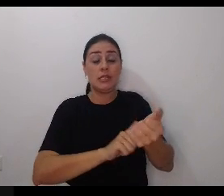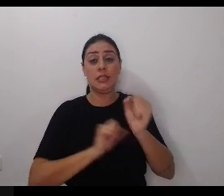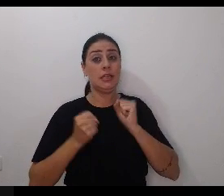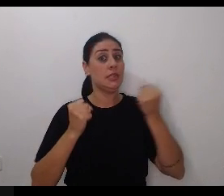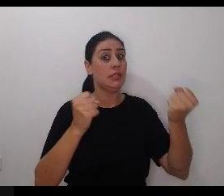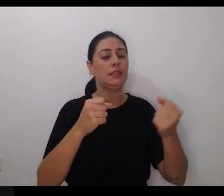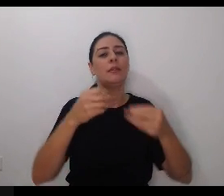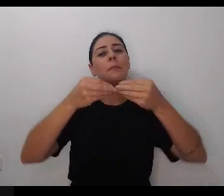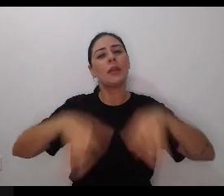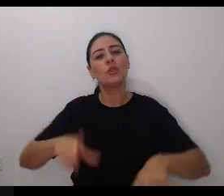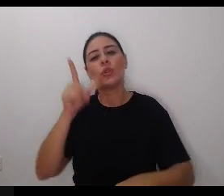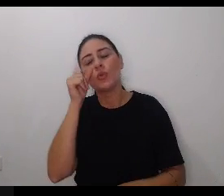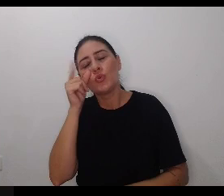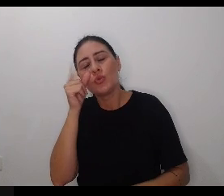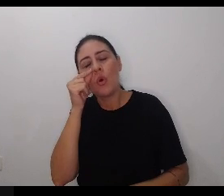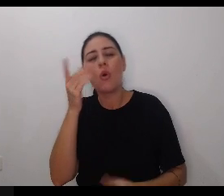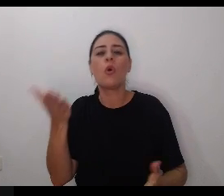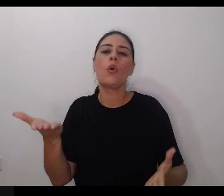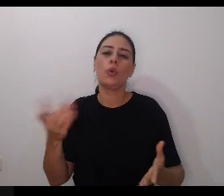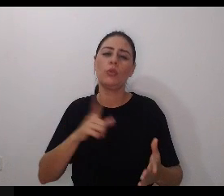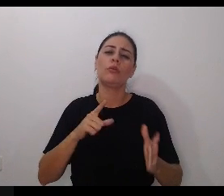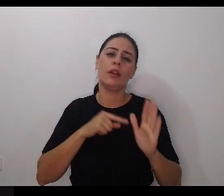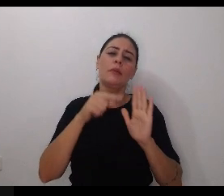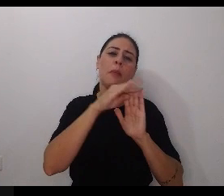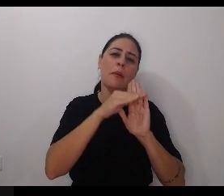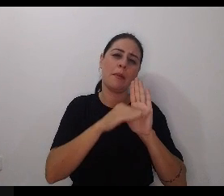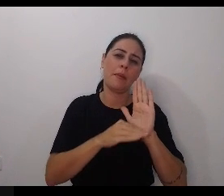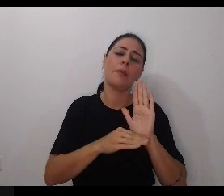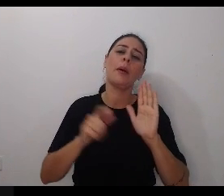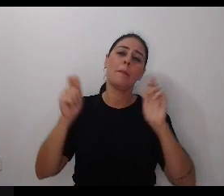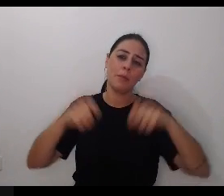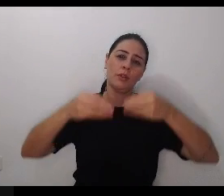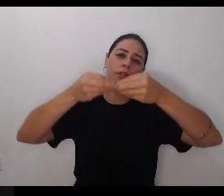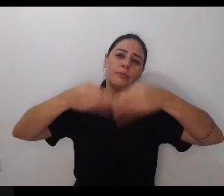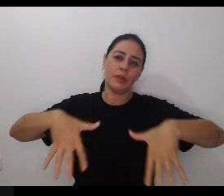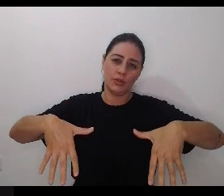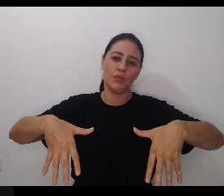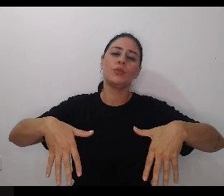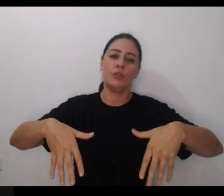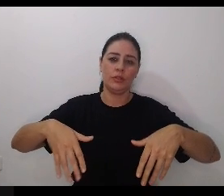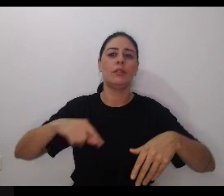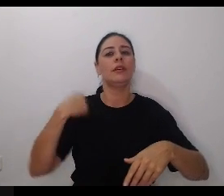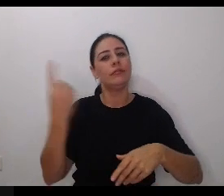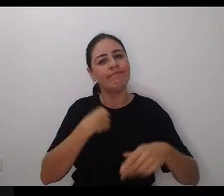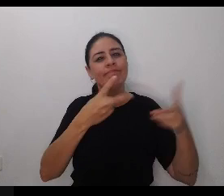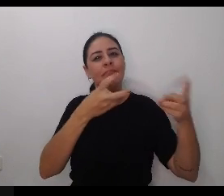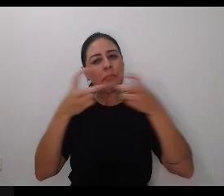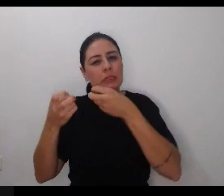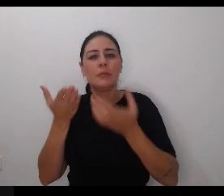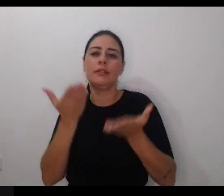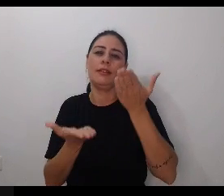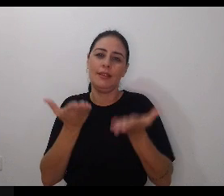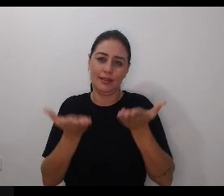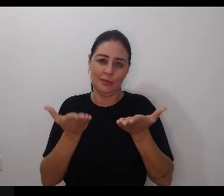de excesso. O excesso de telas, ele aumenta a irritabilidade, ele prejudica o sono, então tem vários